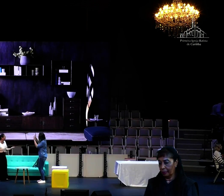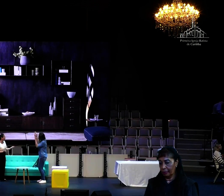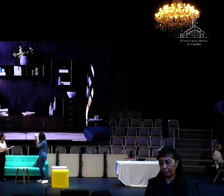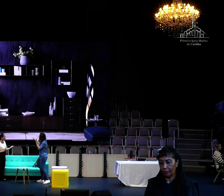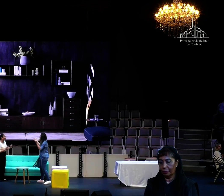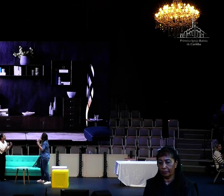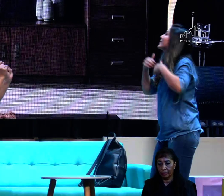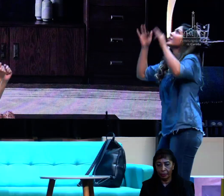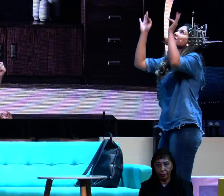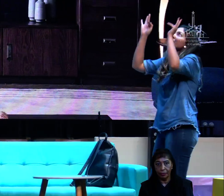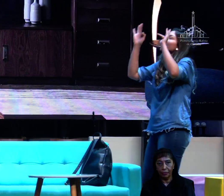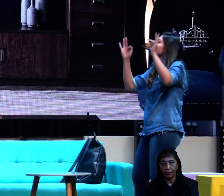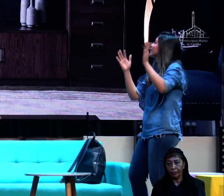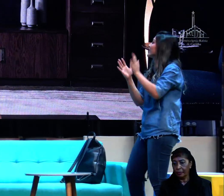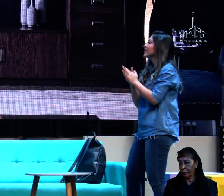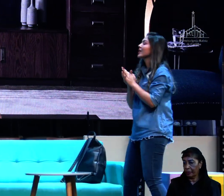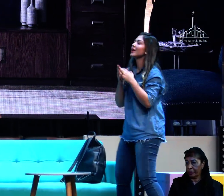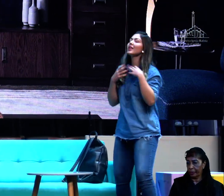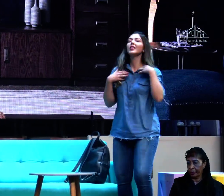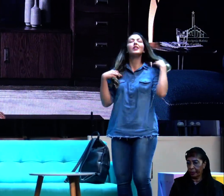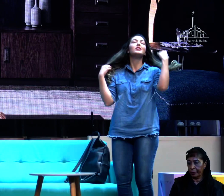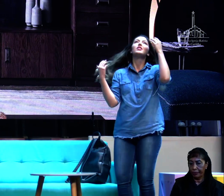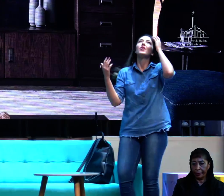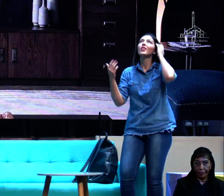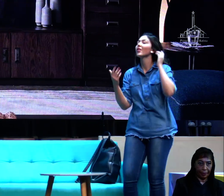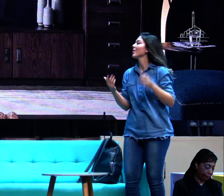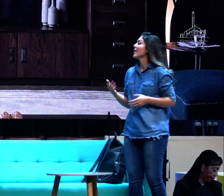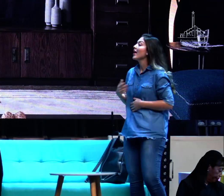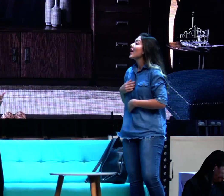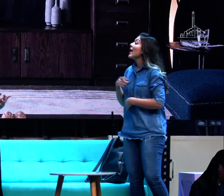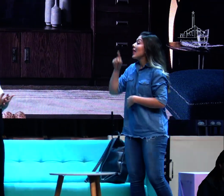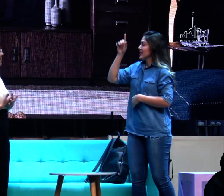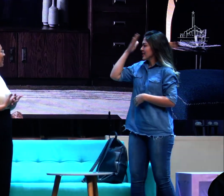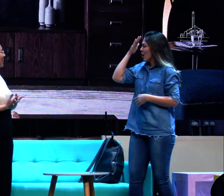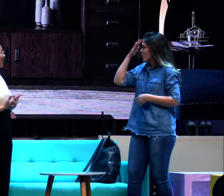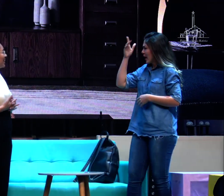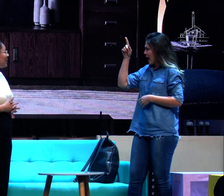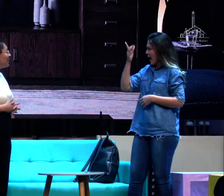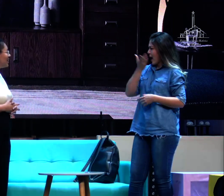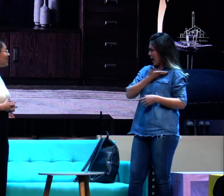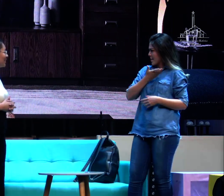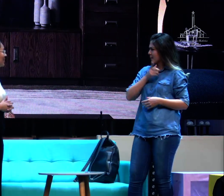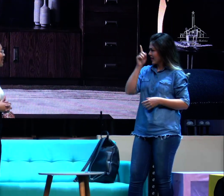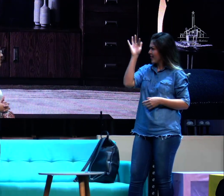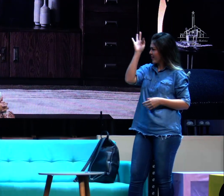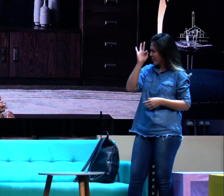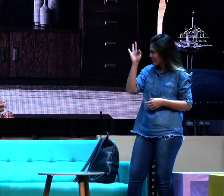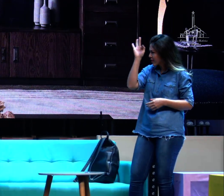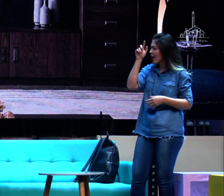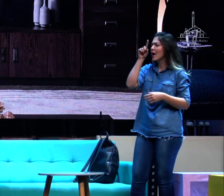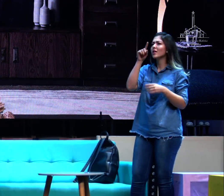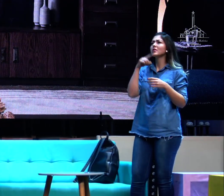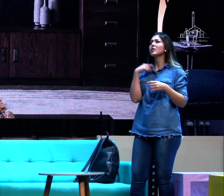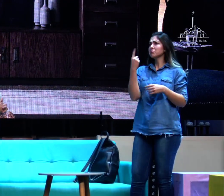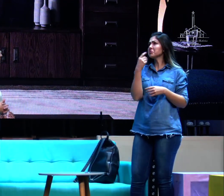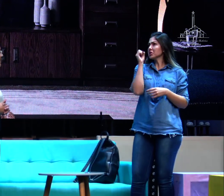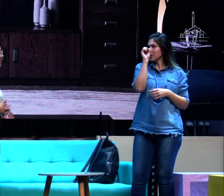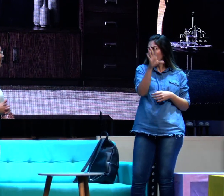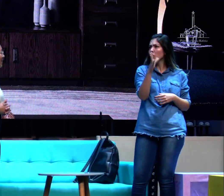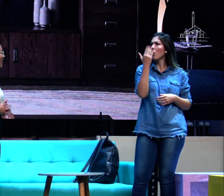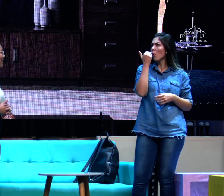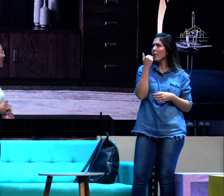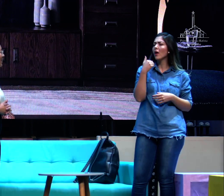Oi, minha filha. Ô, mãe, você não sabe o que aconteceu hoje. Tô muito feliz. Tô muito feliz. Sabe lá, minha amiga da faculdade?